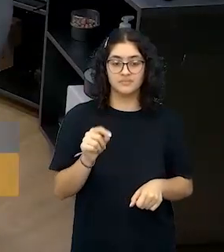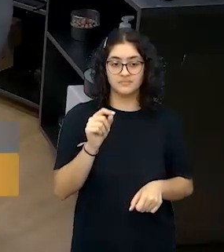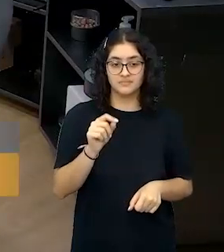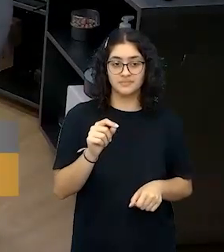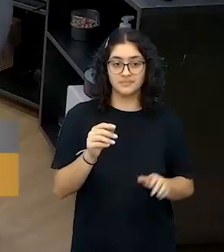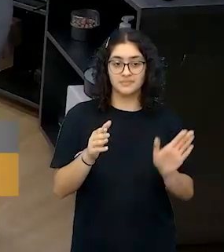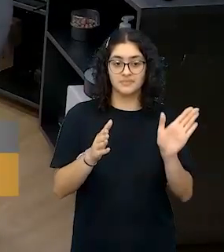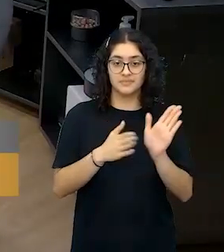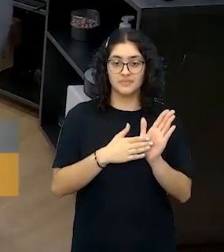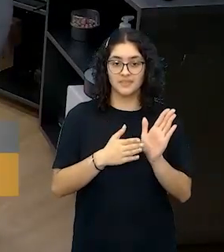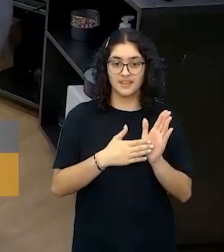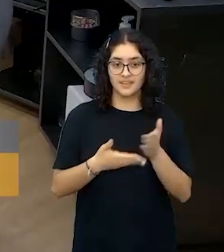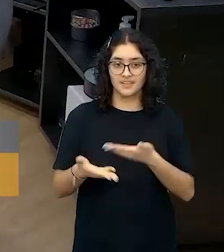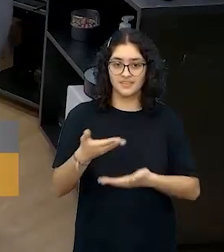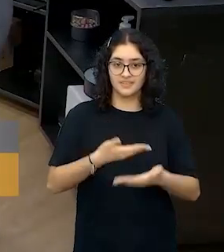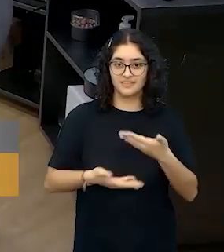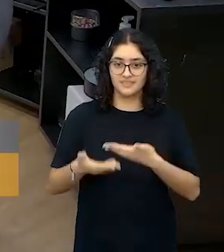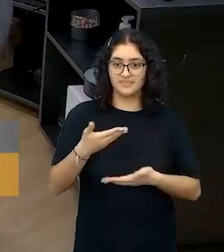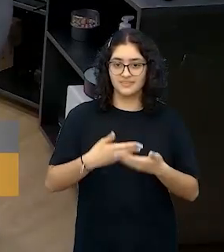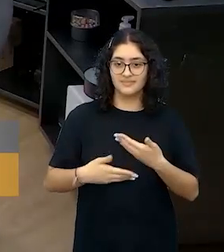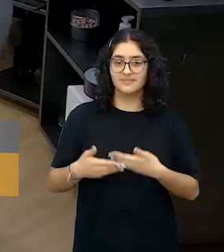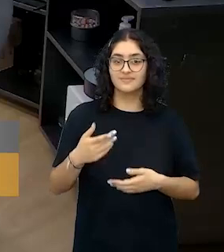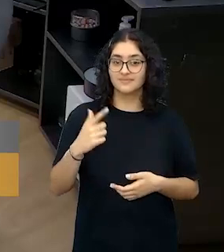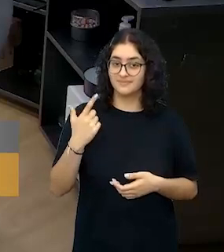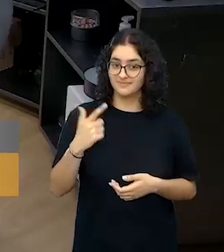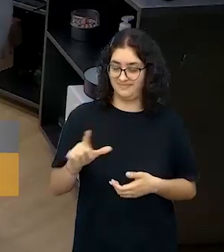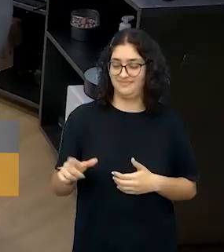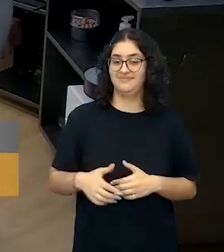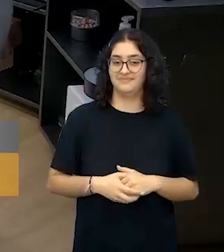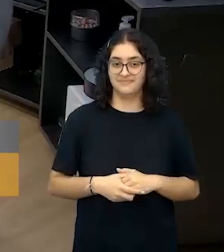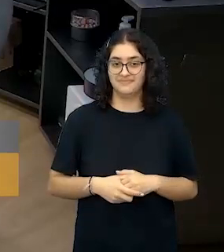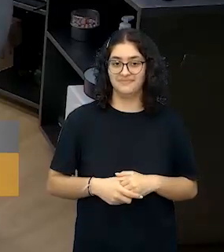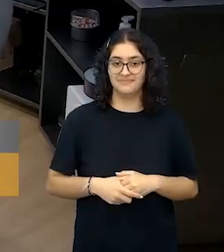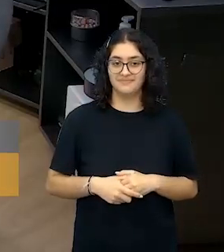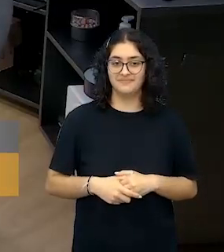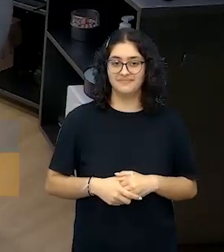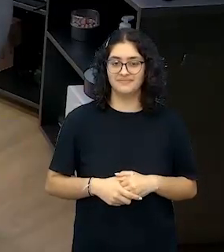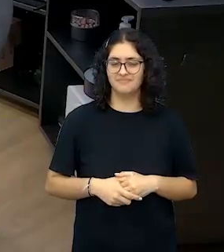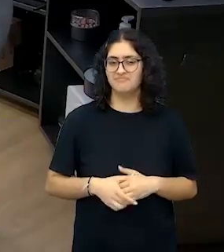propor mais uma interação. Vamos para a segunda interação, vamos? O